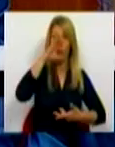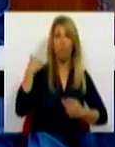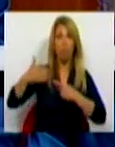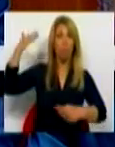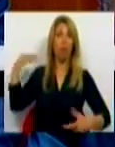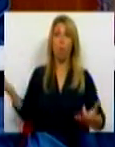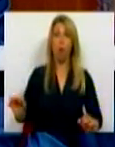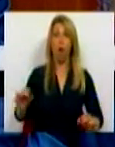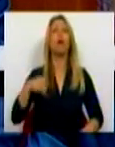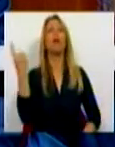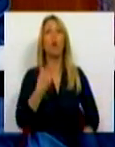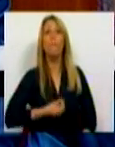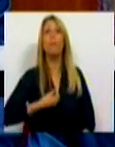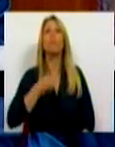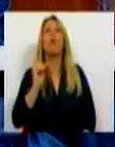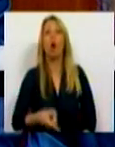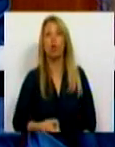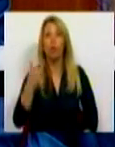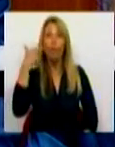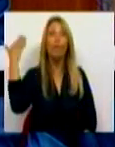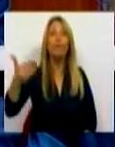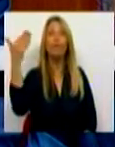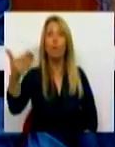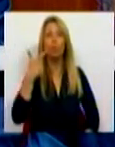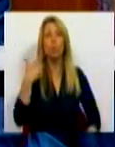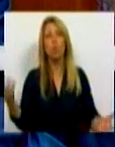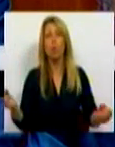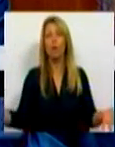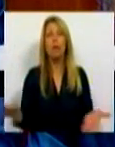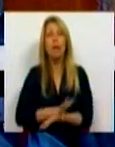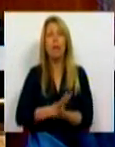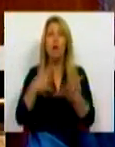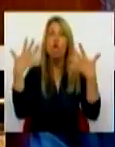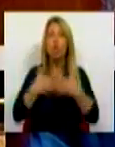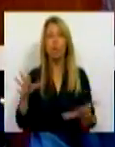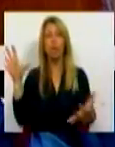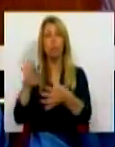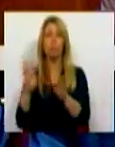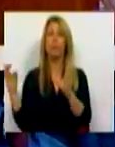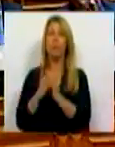preocupamos é que no futuro não se voltem a pôr dúvidas sobre a gestão da Caixa Geral de Depósitos.